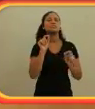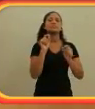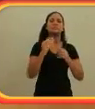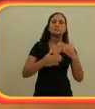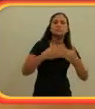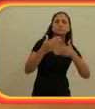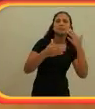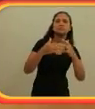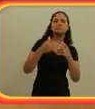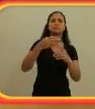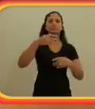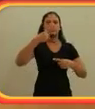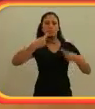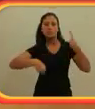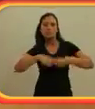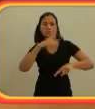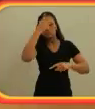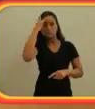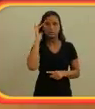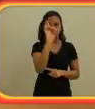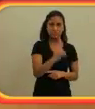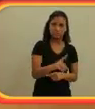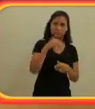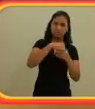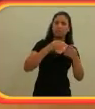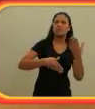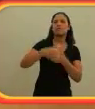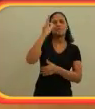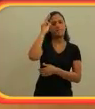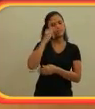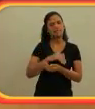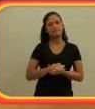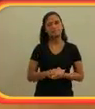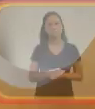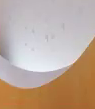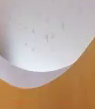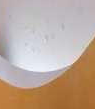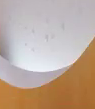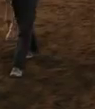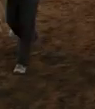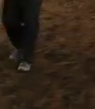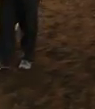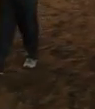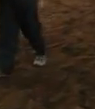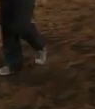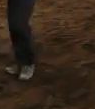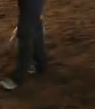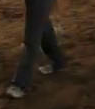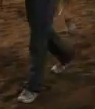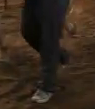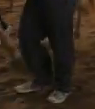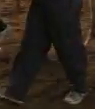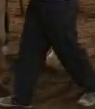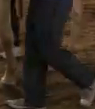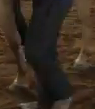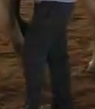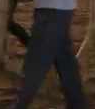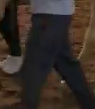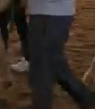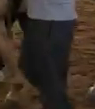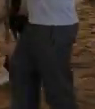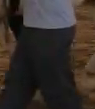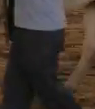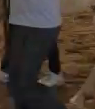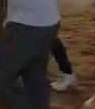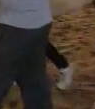motor e social de pessoas com deficiências através da interação com o cavalo. Confira. Em um picadeiro, homem e mulher seguram